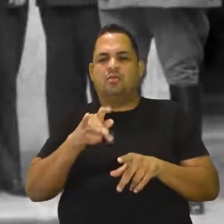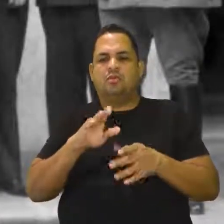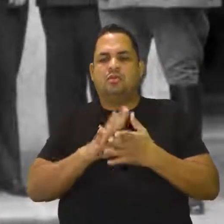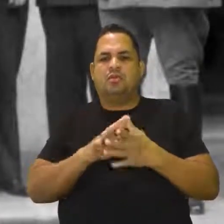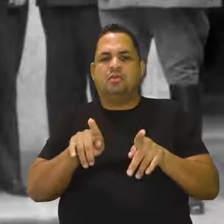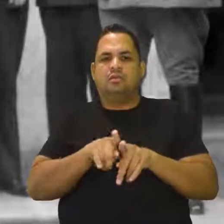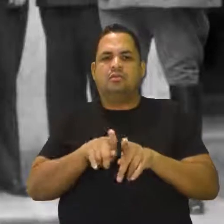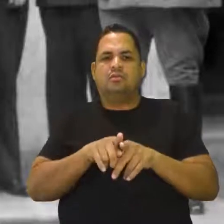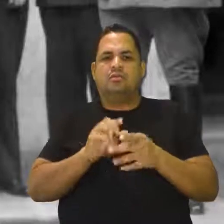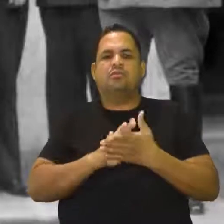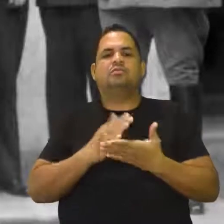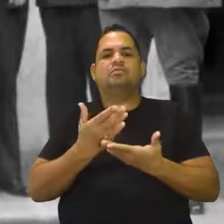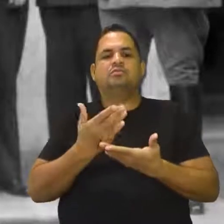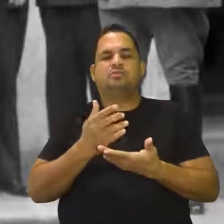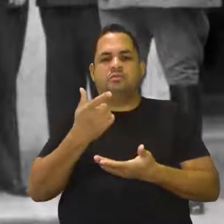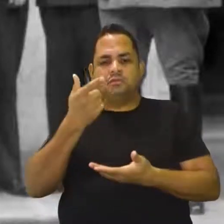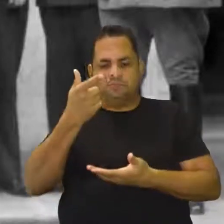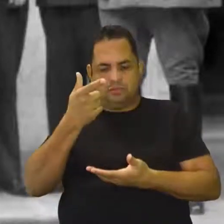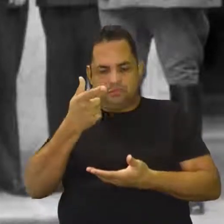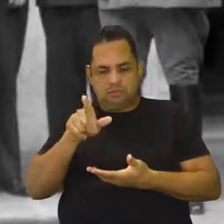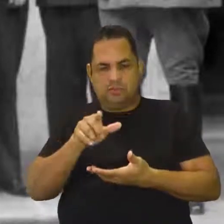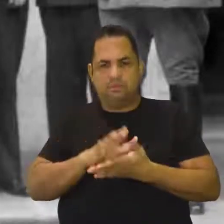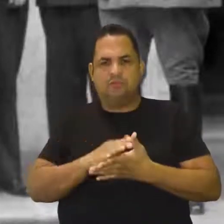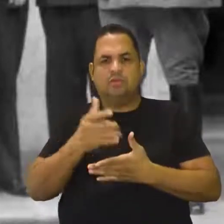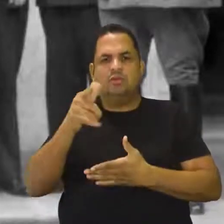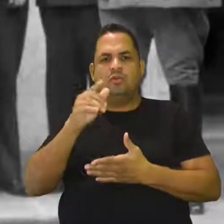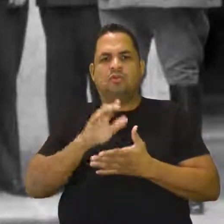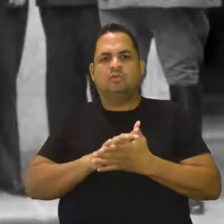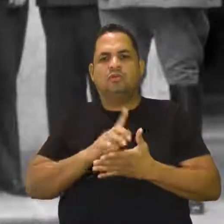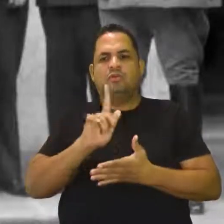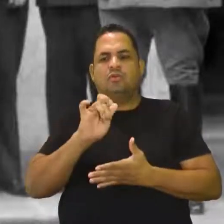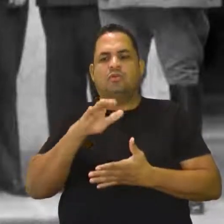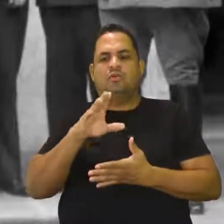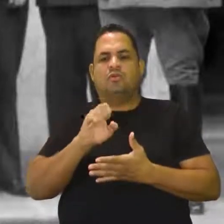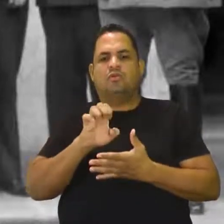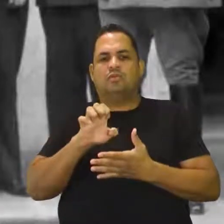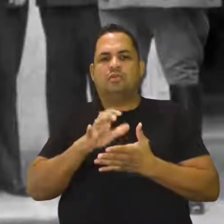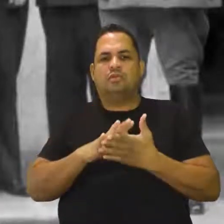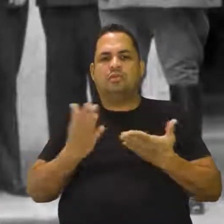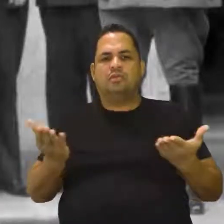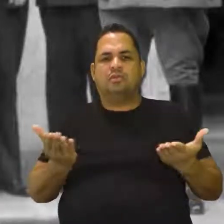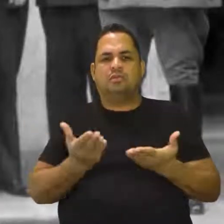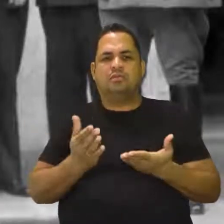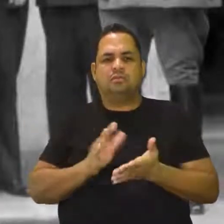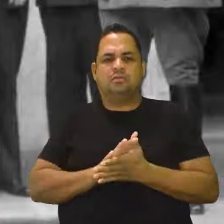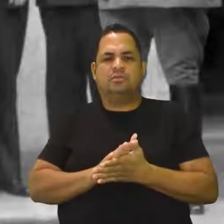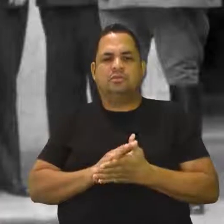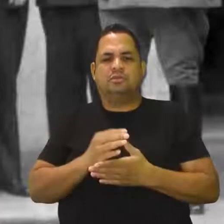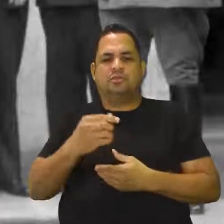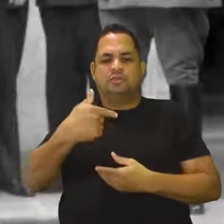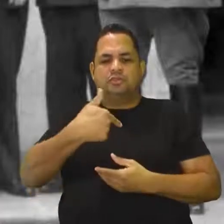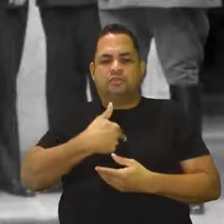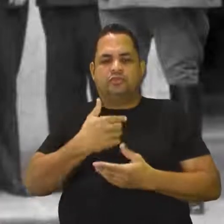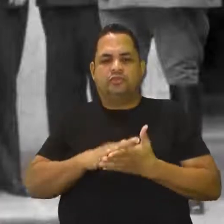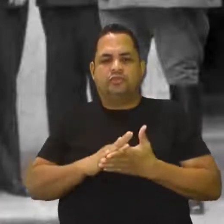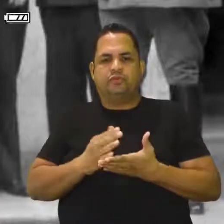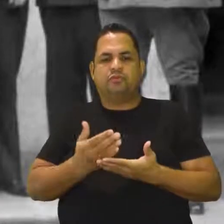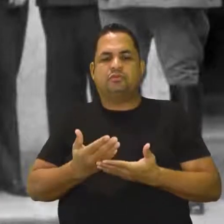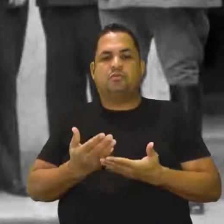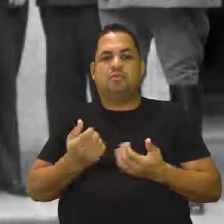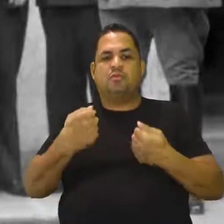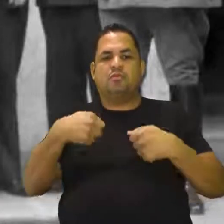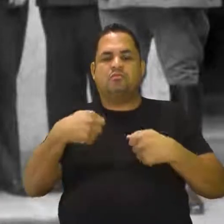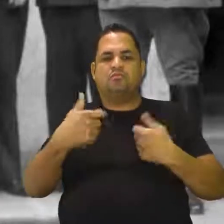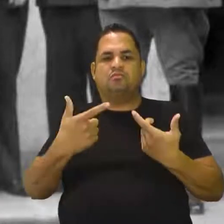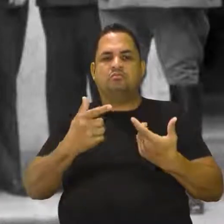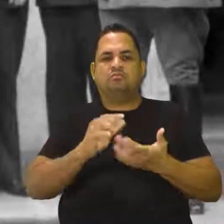nós temos mais um golpe dentro da República, que é Getúlio Vargas no poder. E Getúlio Vargas,